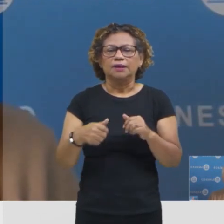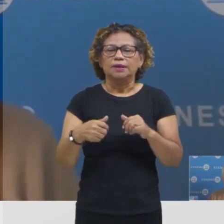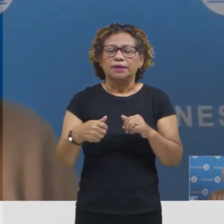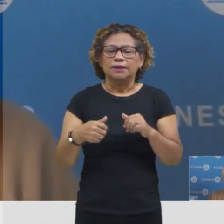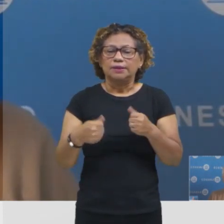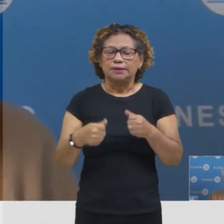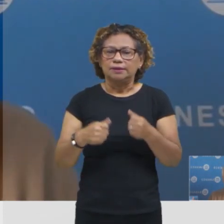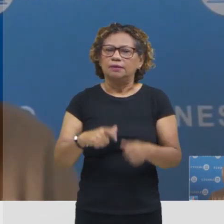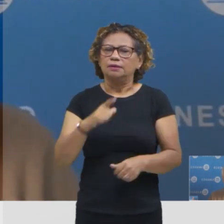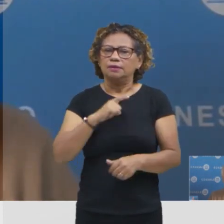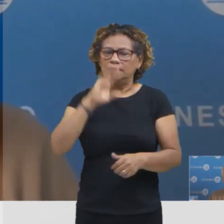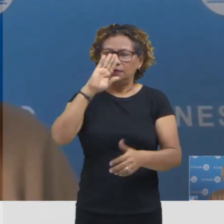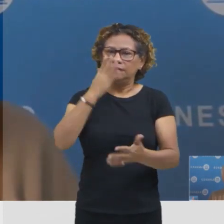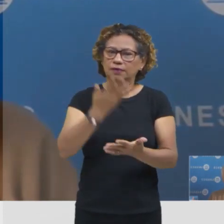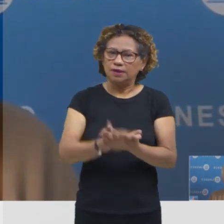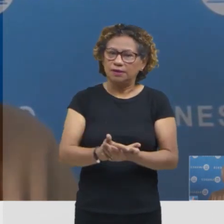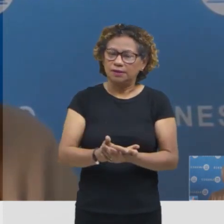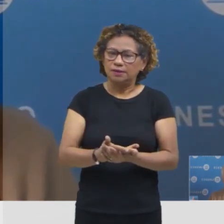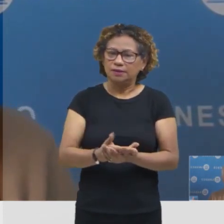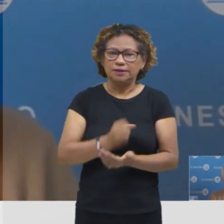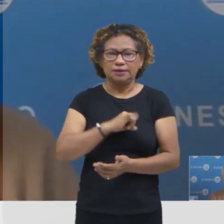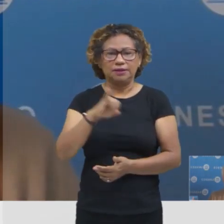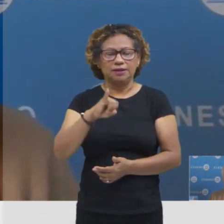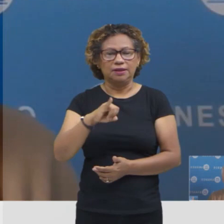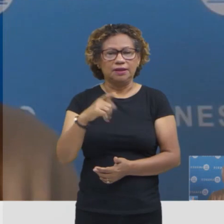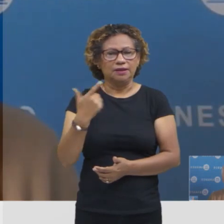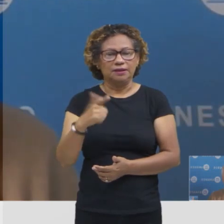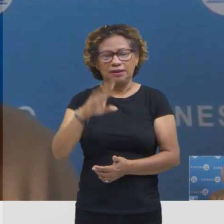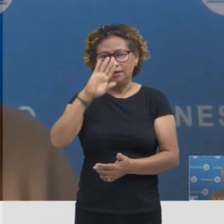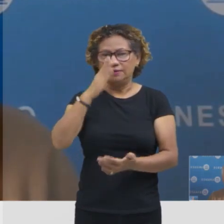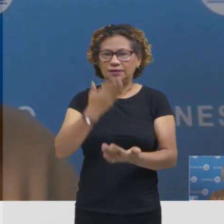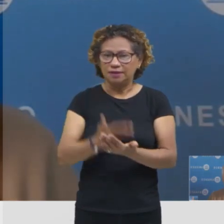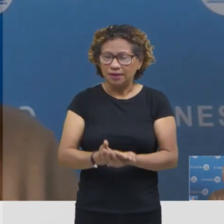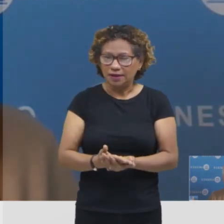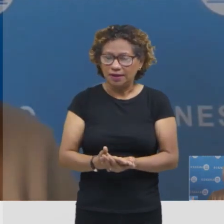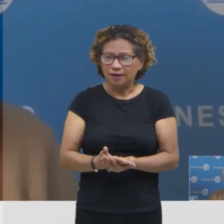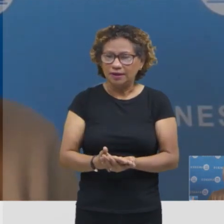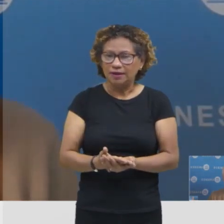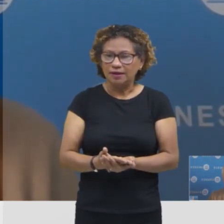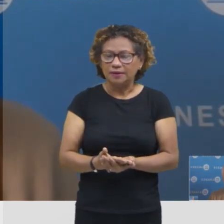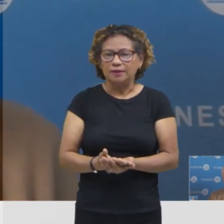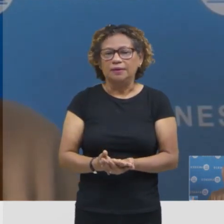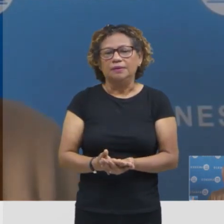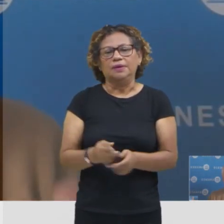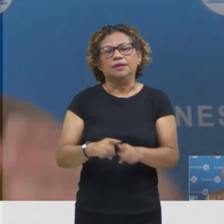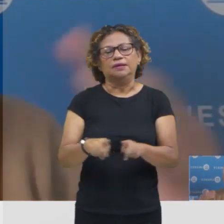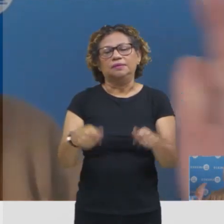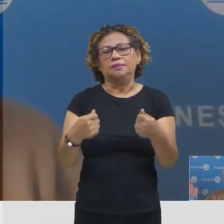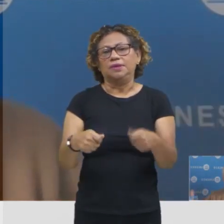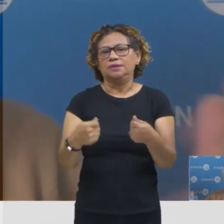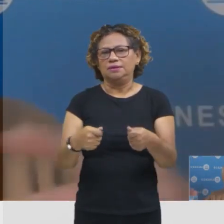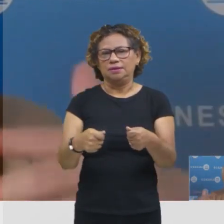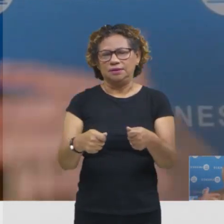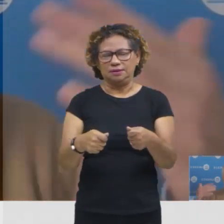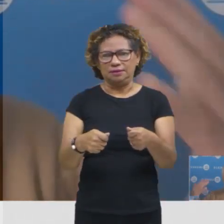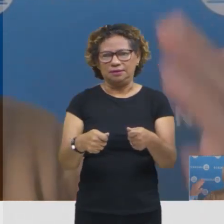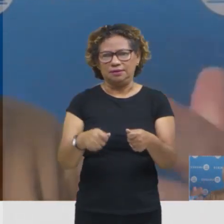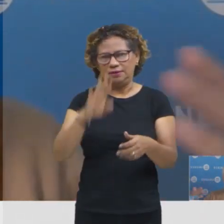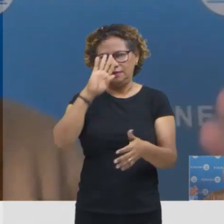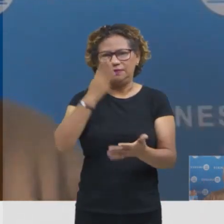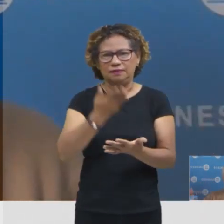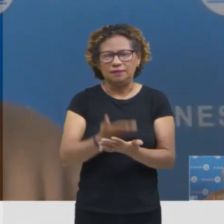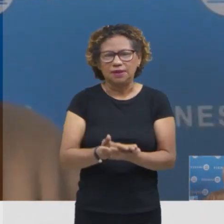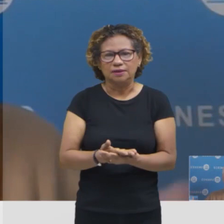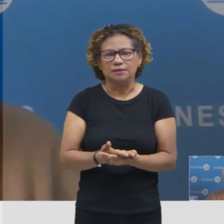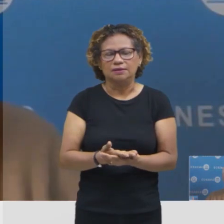não houver esperança. A esperança é muito importante nestes dias. Não uma esperança idílica, não